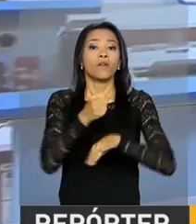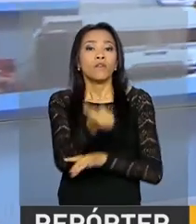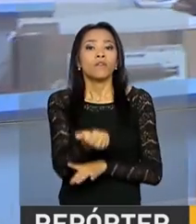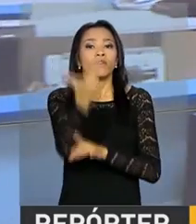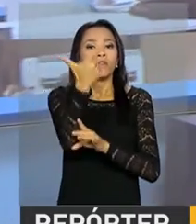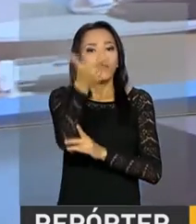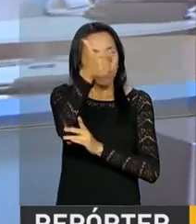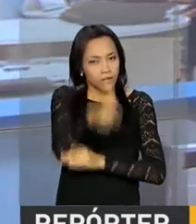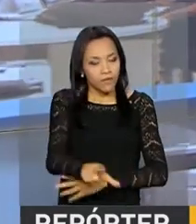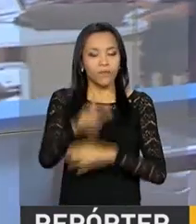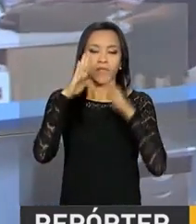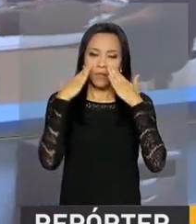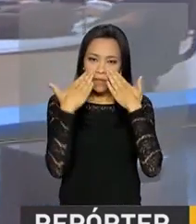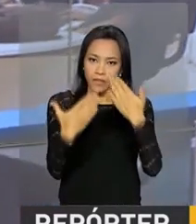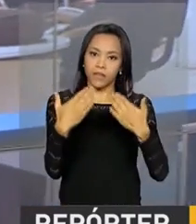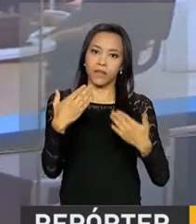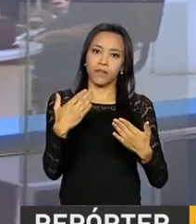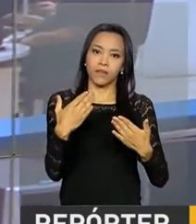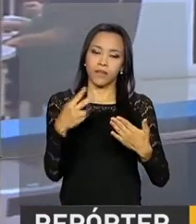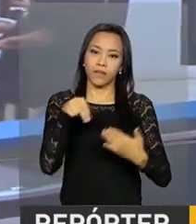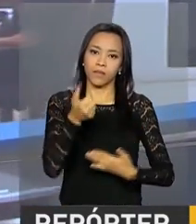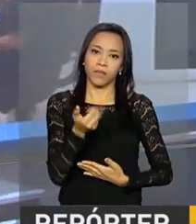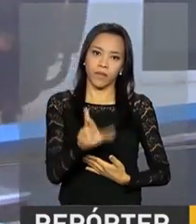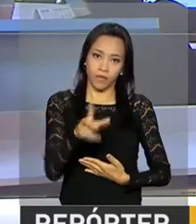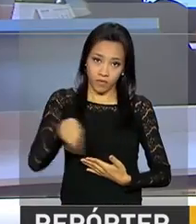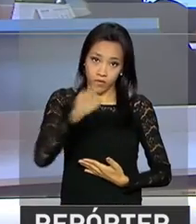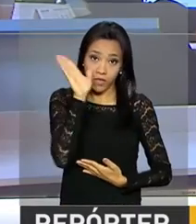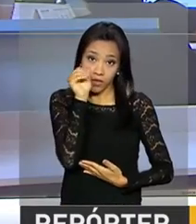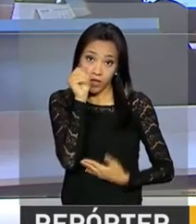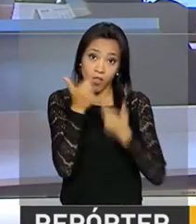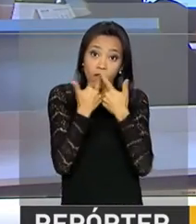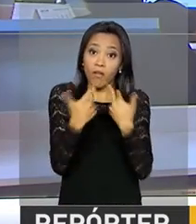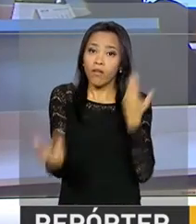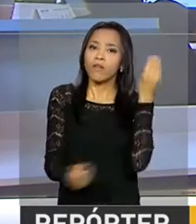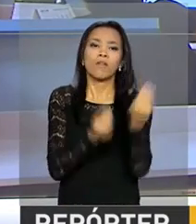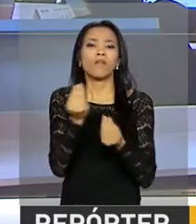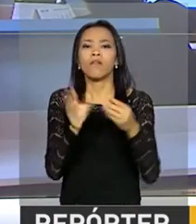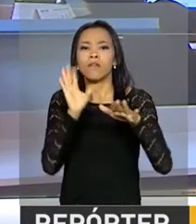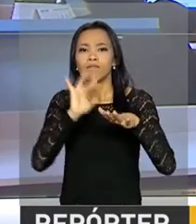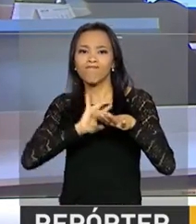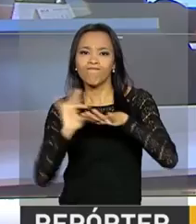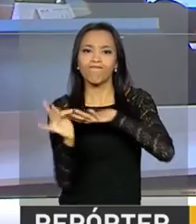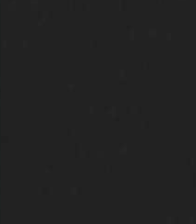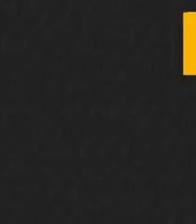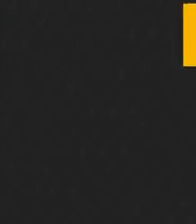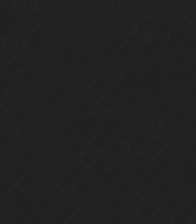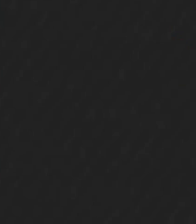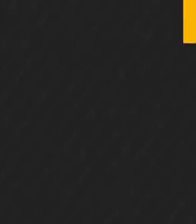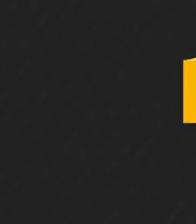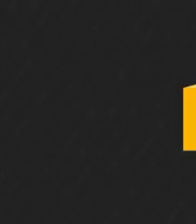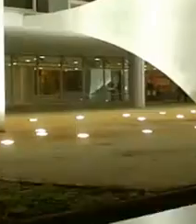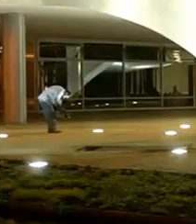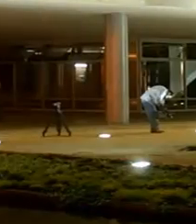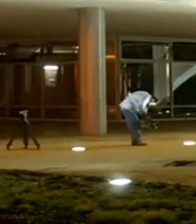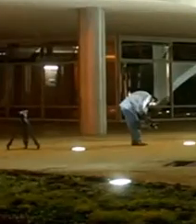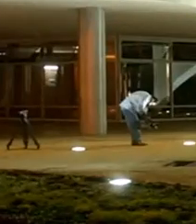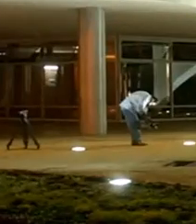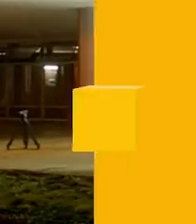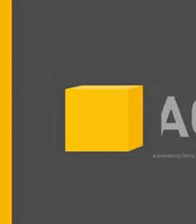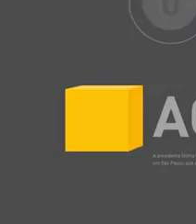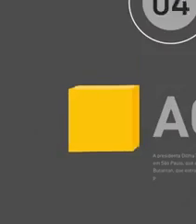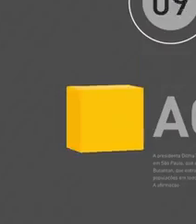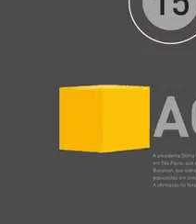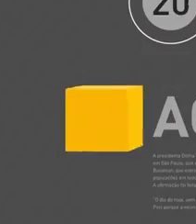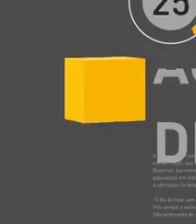próxima edição do Repórter NBR. Acompanhe as novidades também em nossas redes sociais.